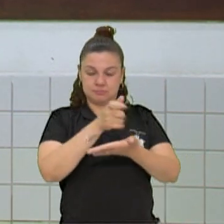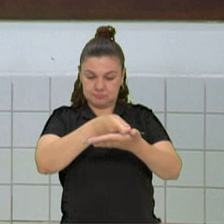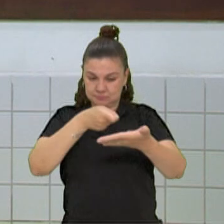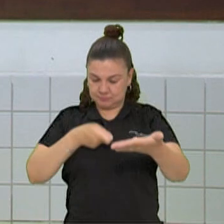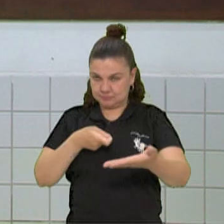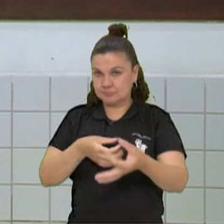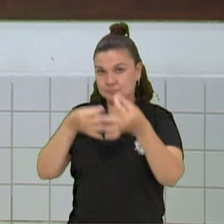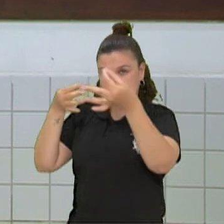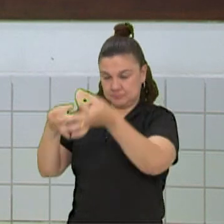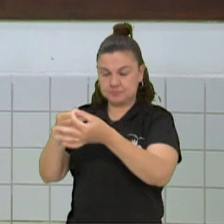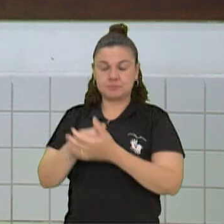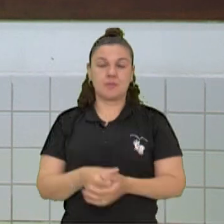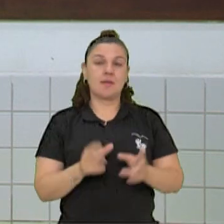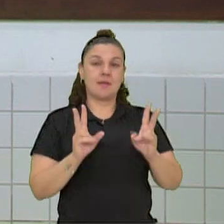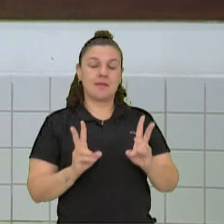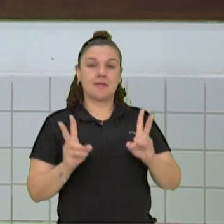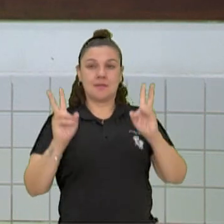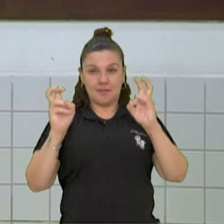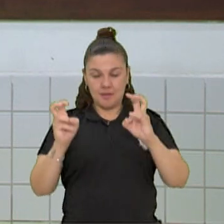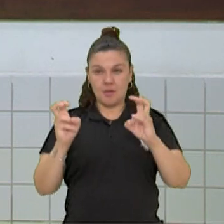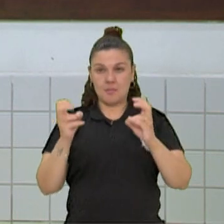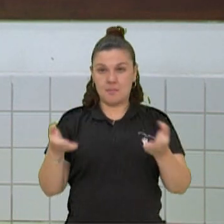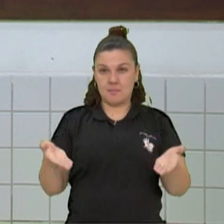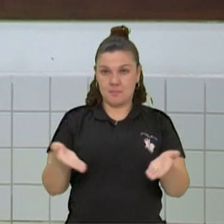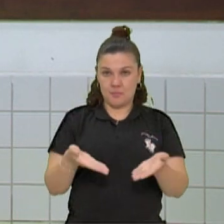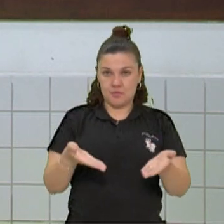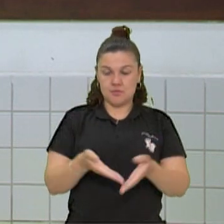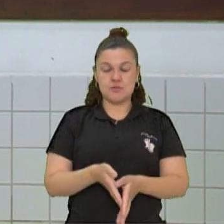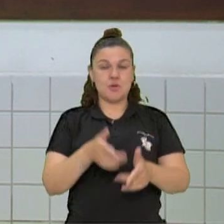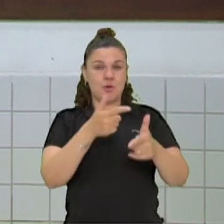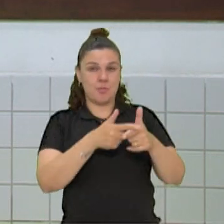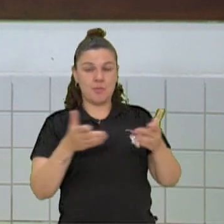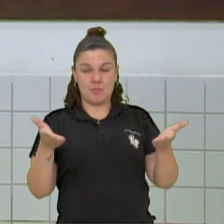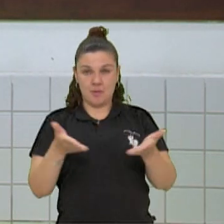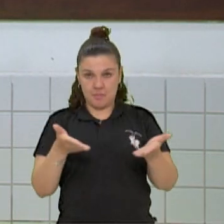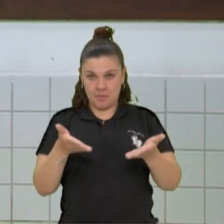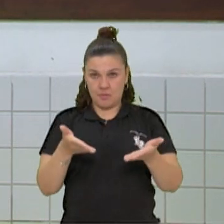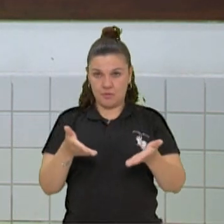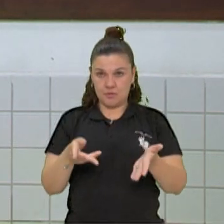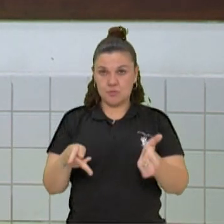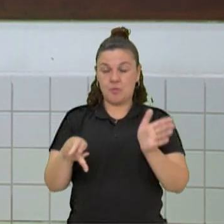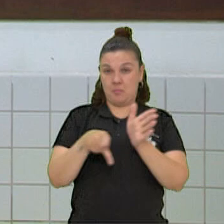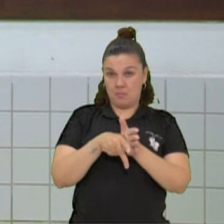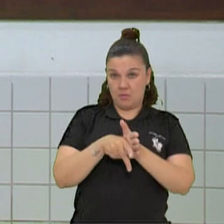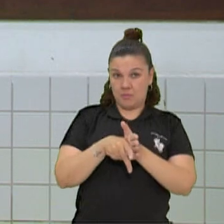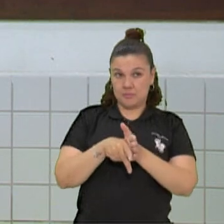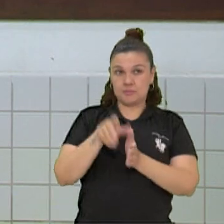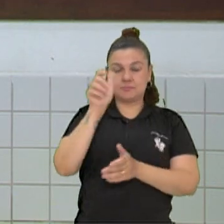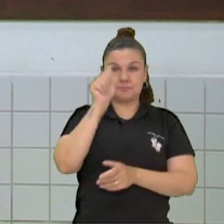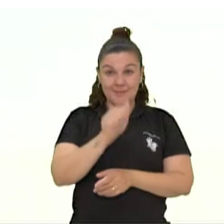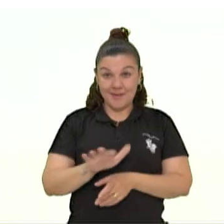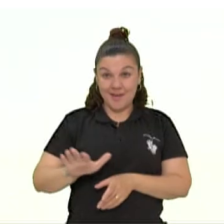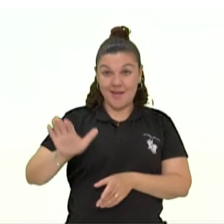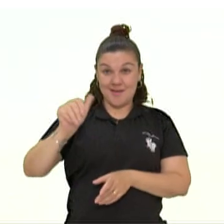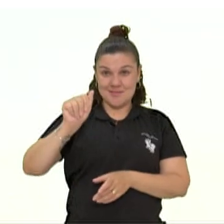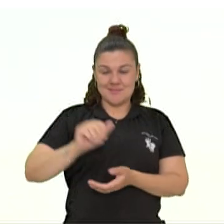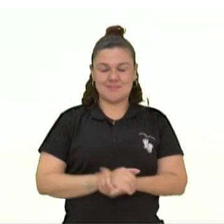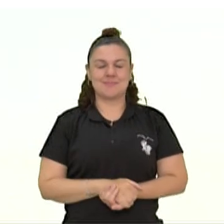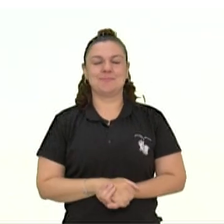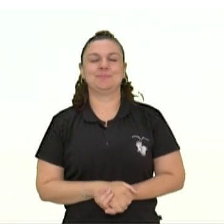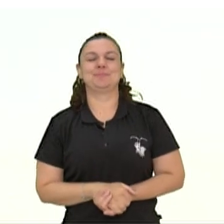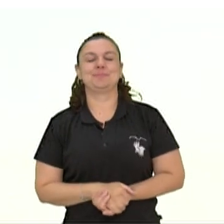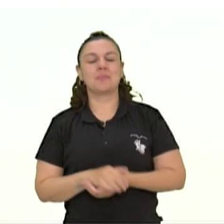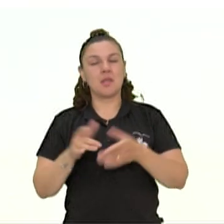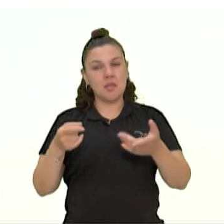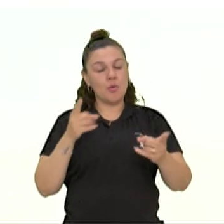escola. Tema de hoje, problemas urbanos no continente asiático. Vamos ao objetivo da nossa aula, então.